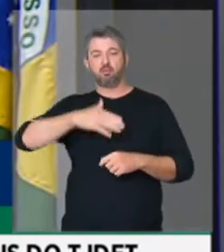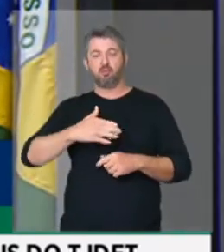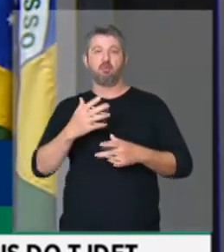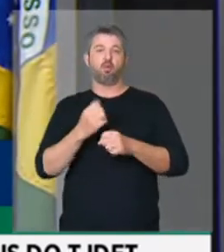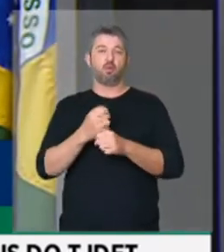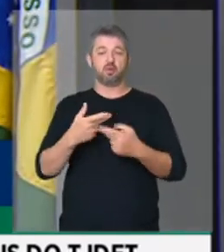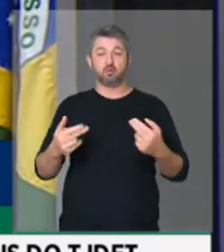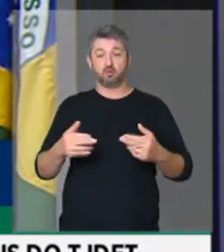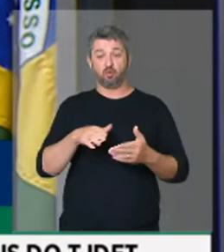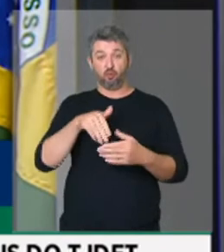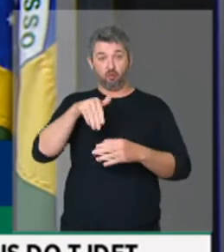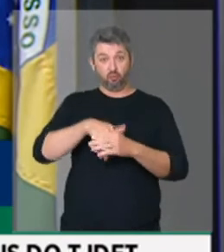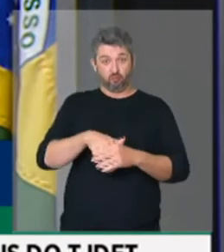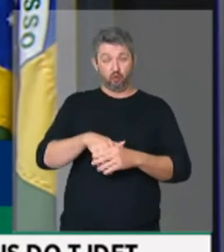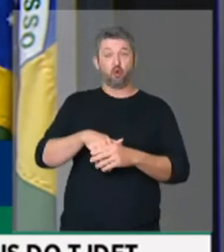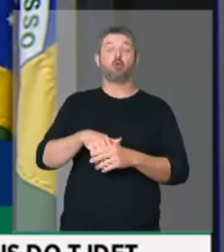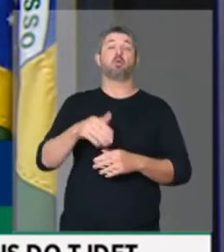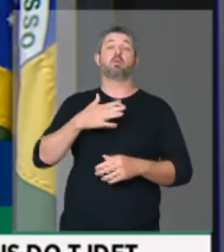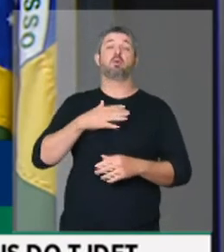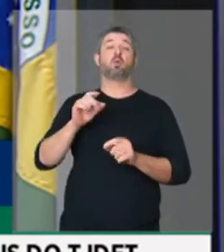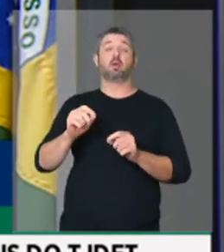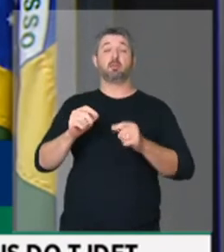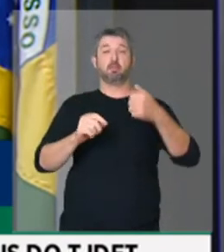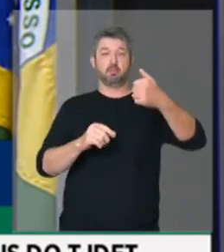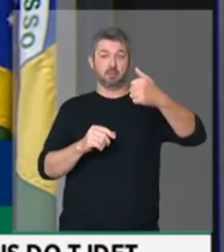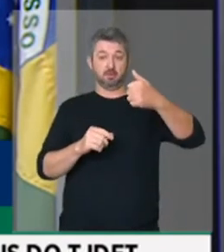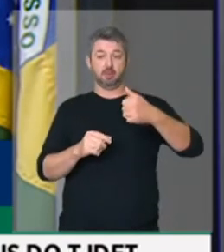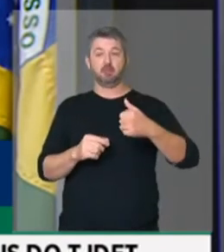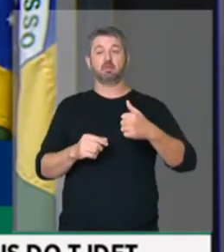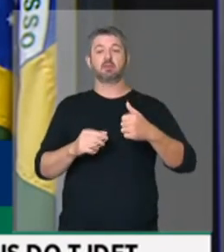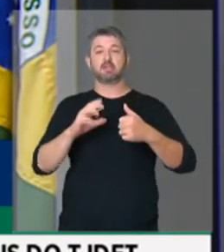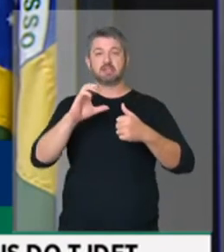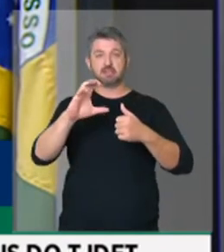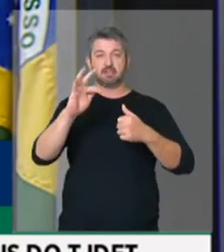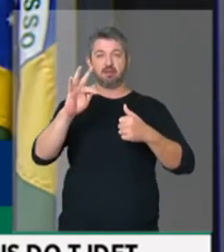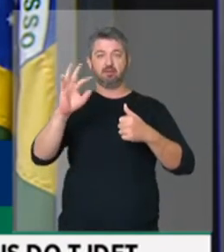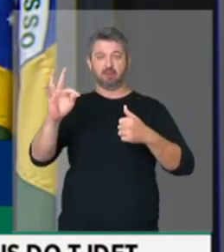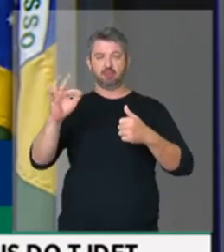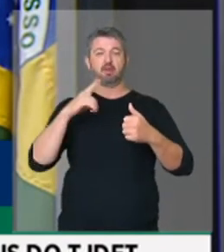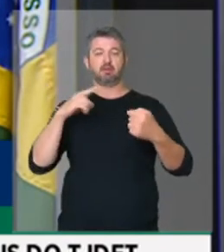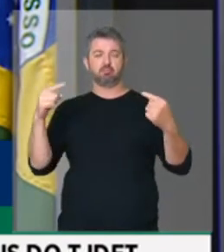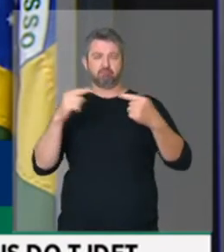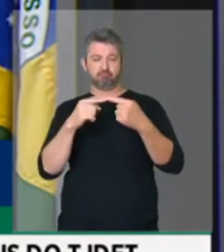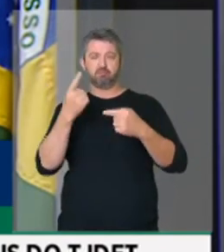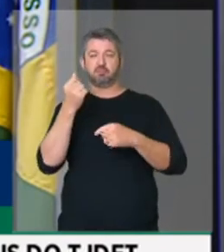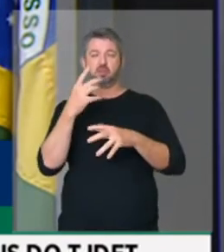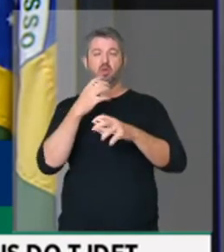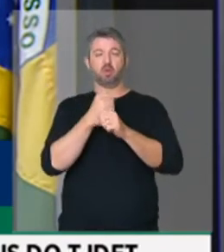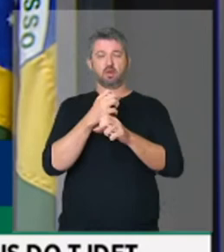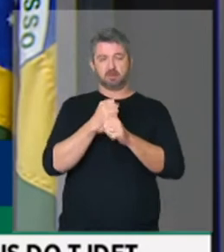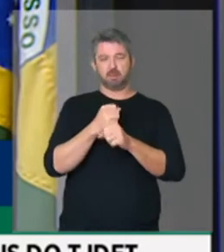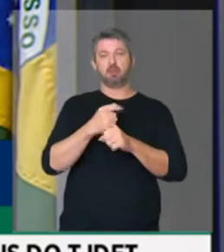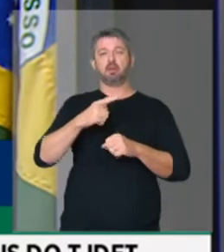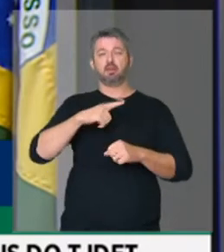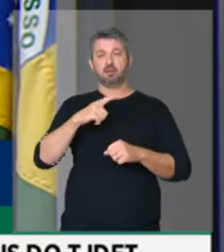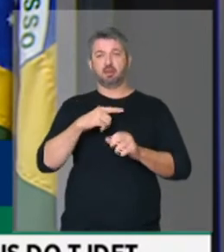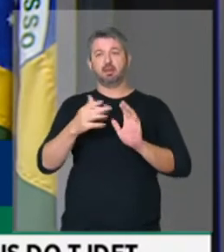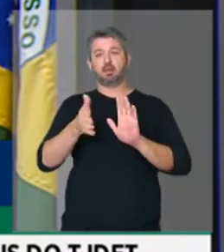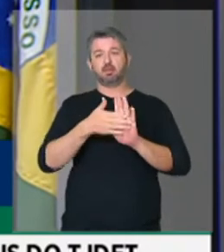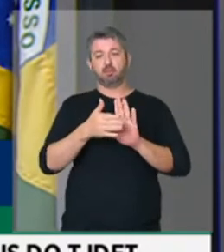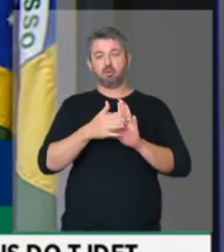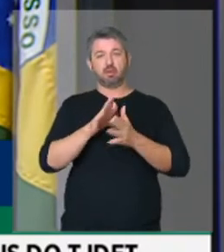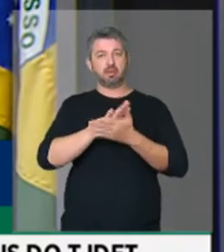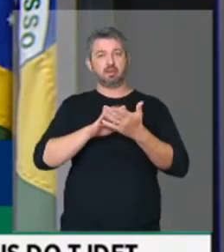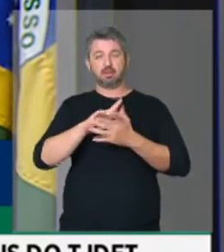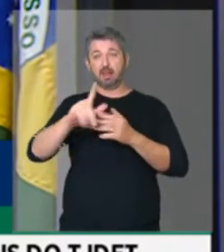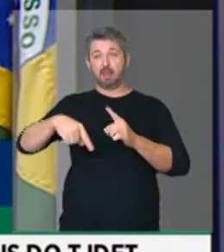O voto em conclusão é 1. Pela CFT, constata-se a adequação financeira e orçamentária da proposição, que não ocasionará